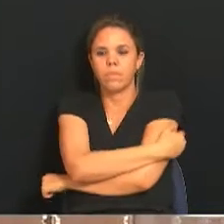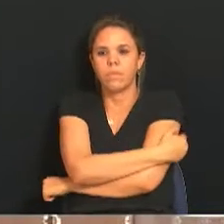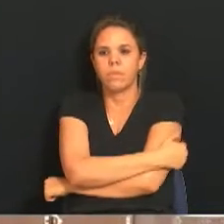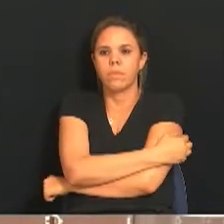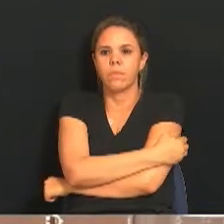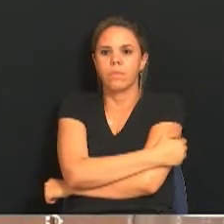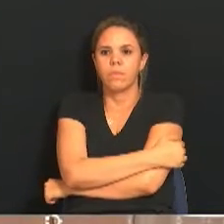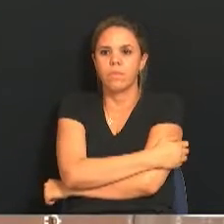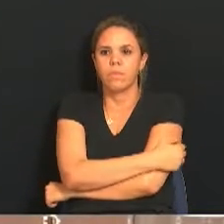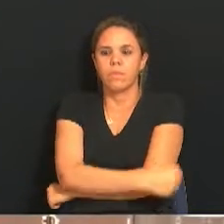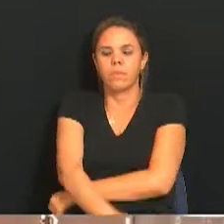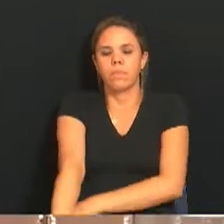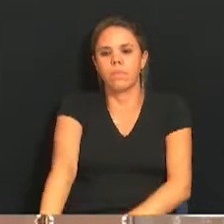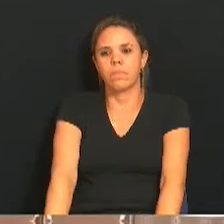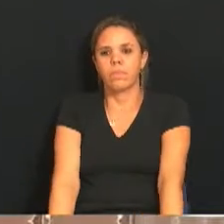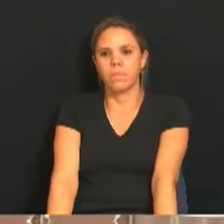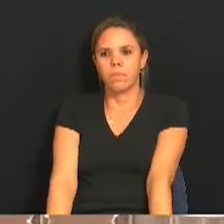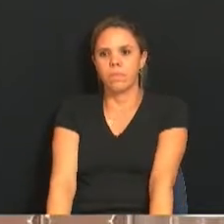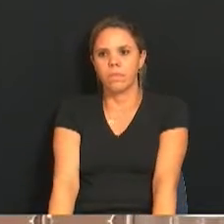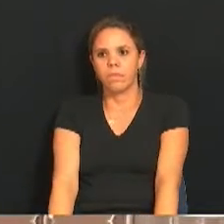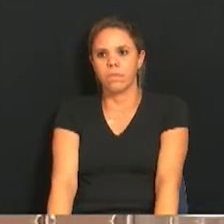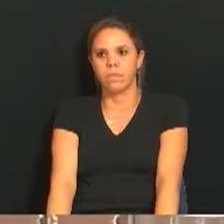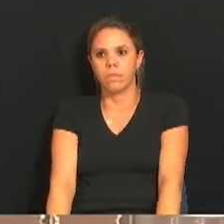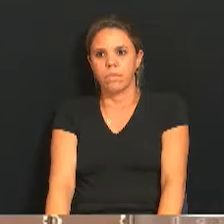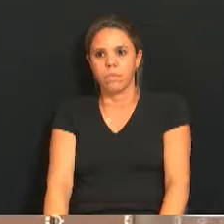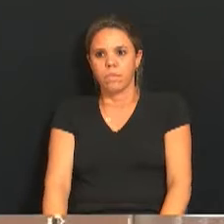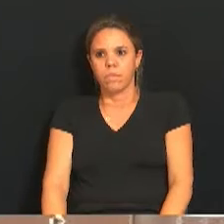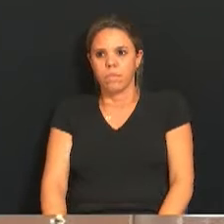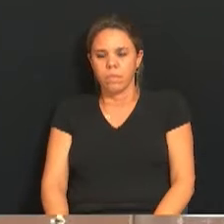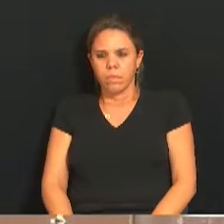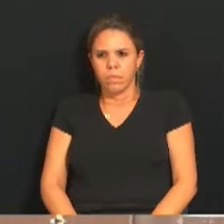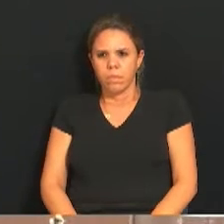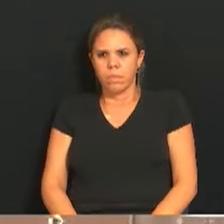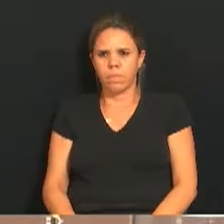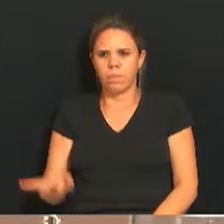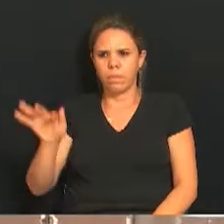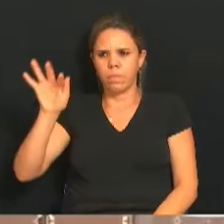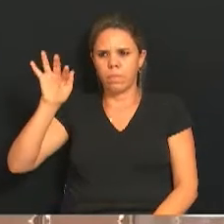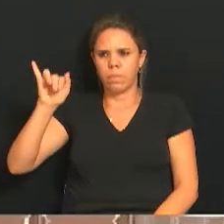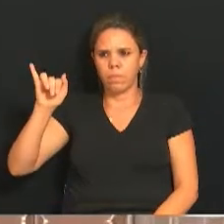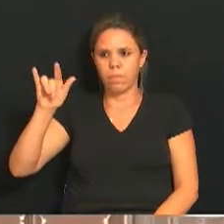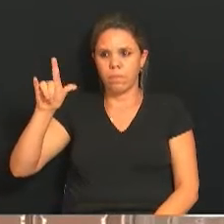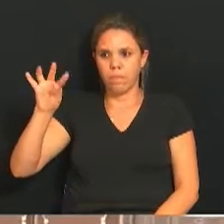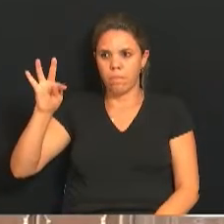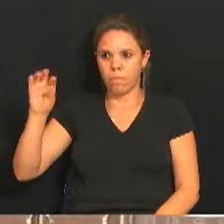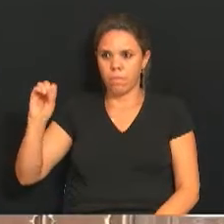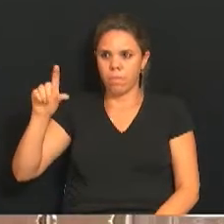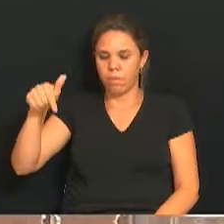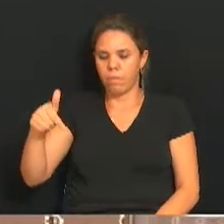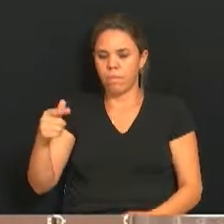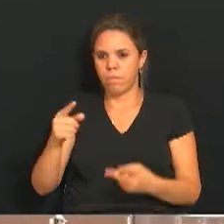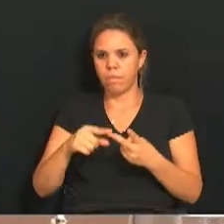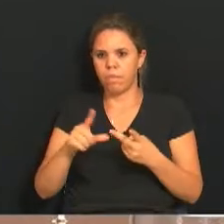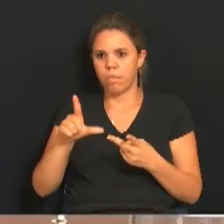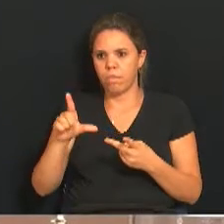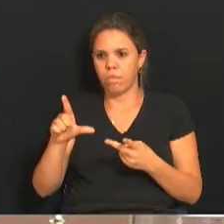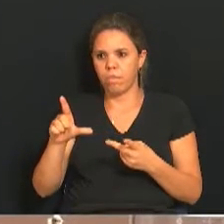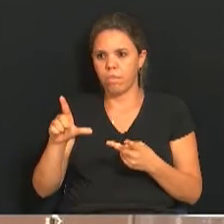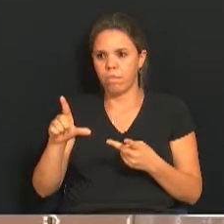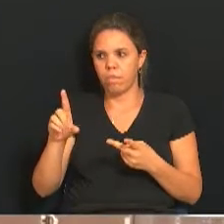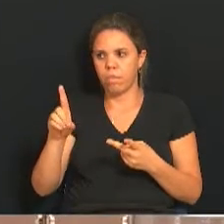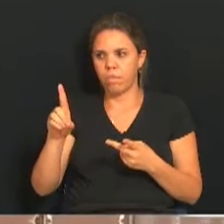Feleto, né, que a gente tinha falado que ele já iria. Senhor Feleto, vou passar para o senhor, né, depois eu passo para o senhor Donizete,